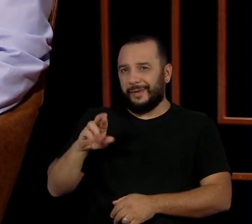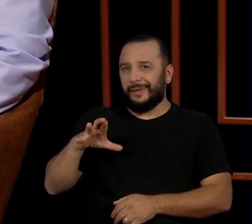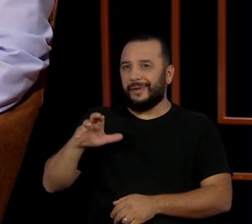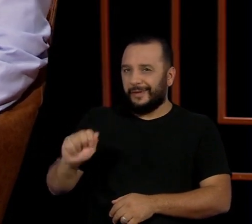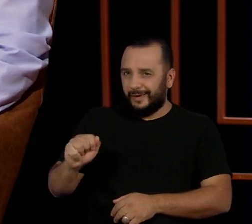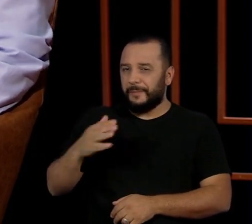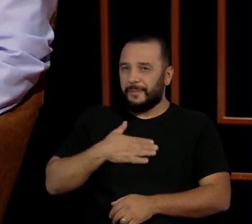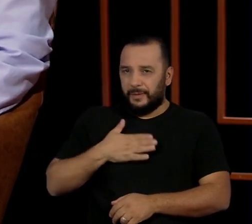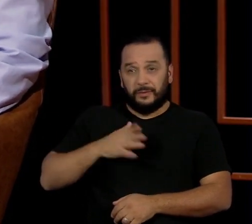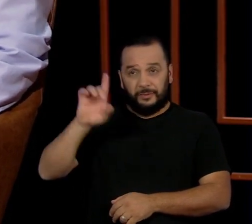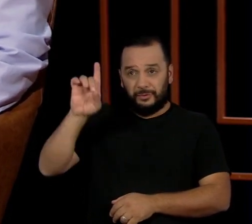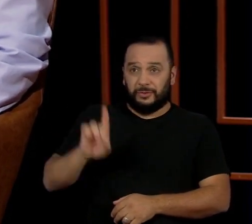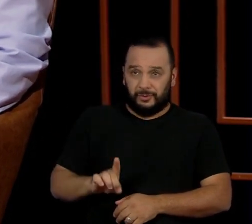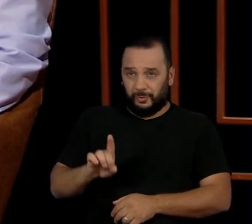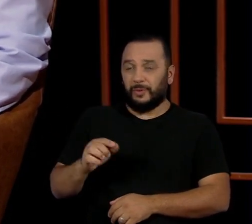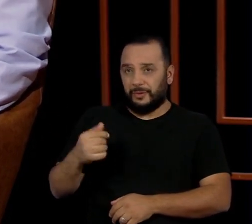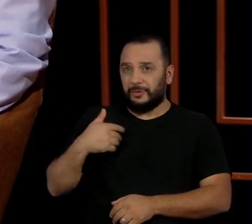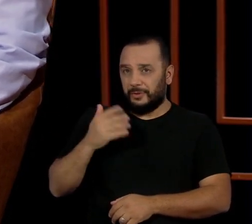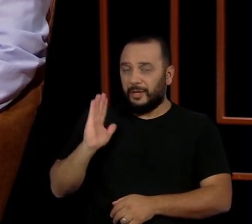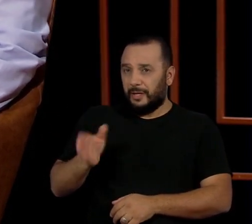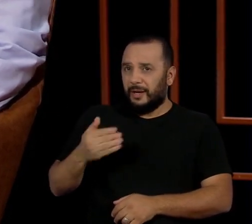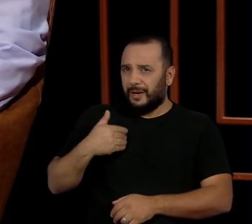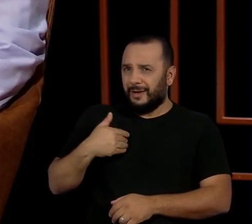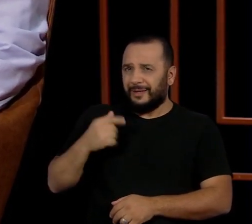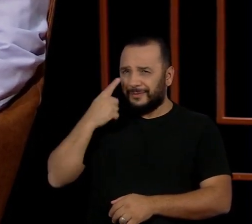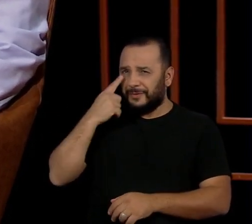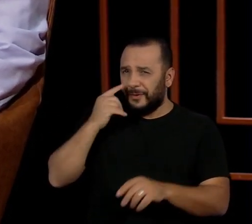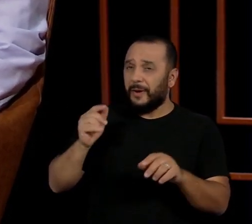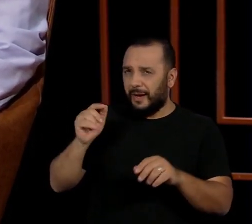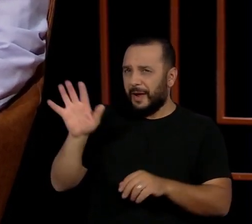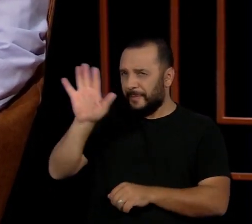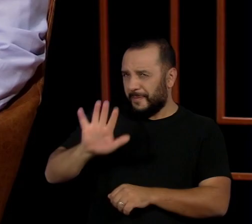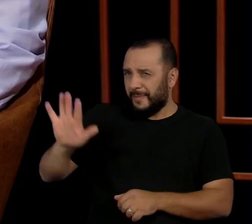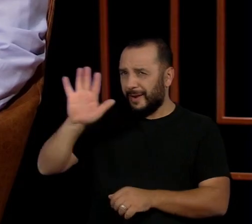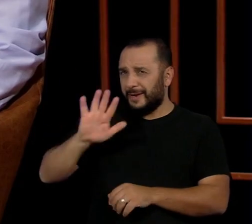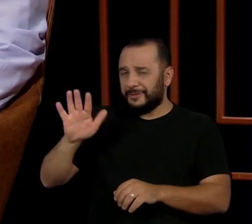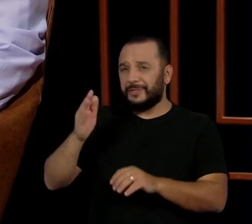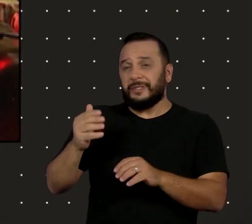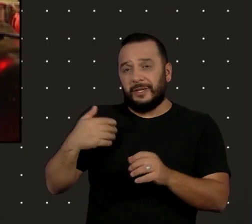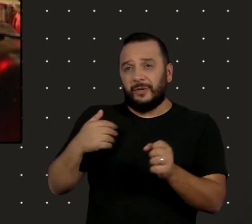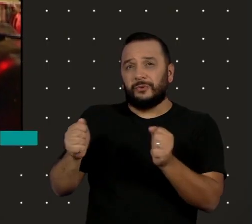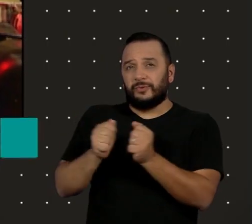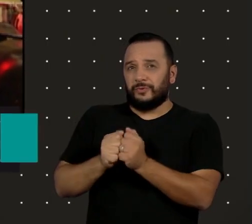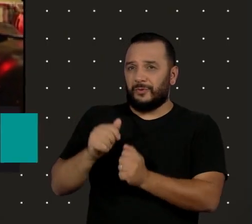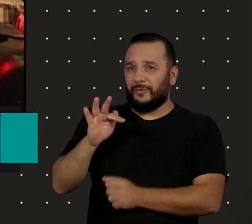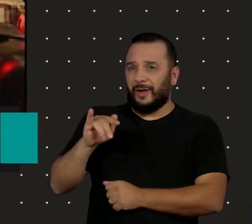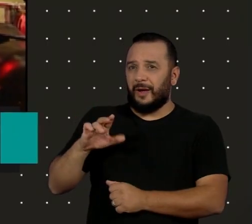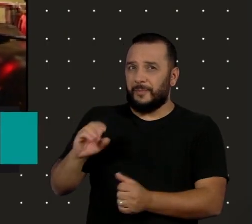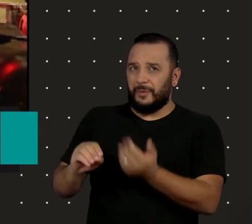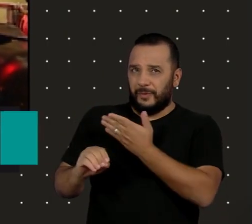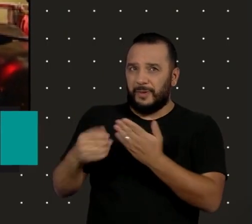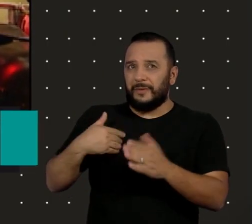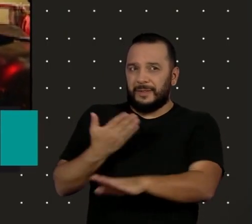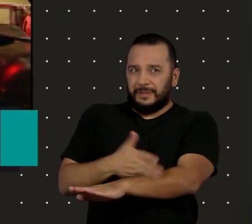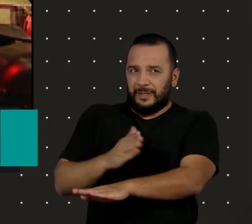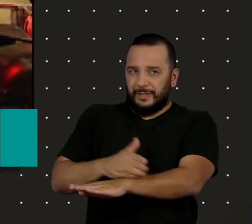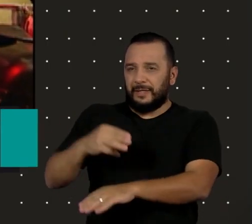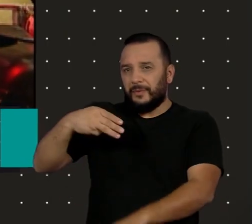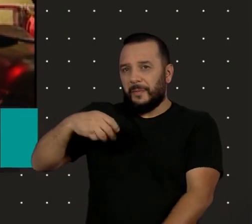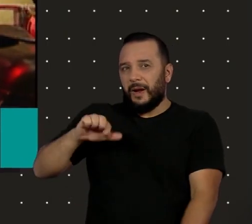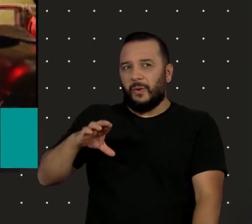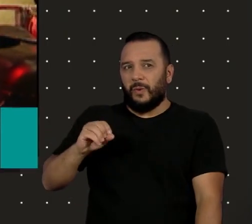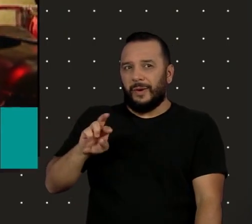me dirigiu no segundo Sun Shepherd que eu fiz. Aquela imagem que apareceu ali, eu com o Fábio Assunção, é ensaiando com o Marco Rica,